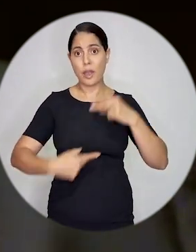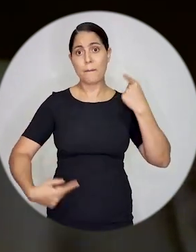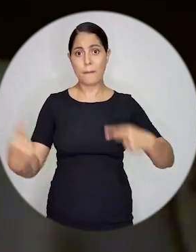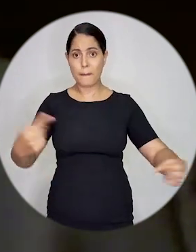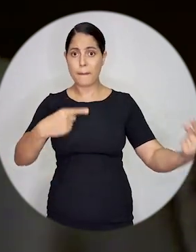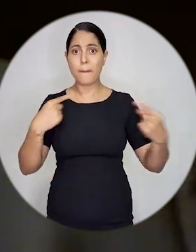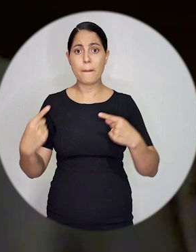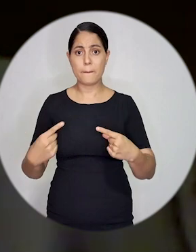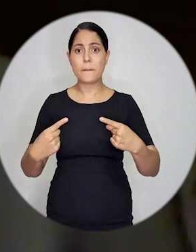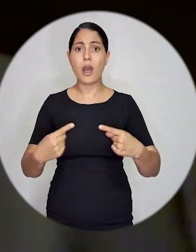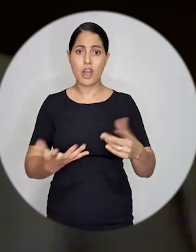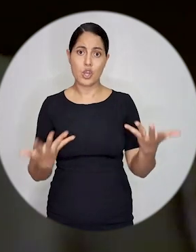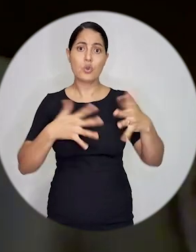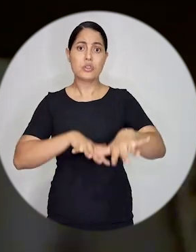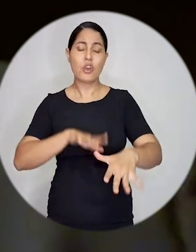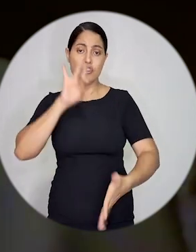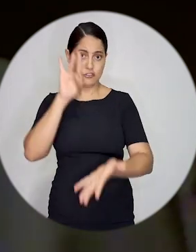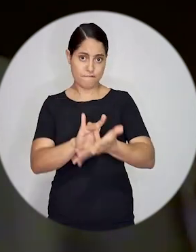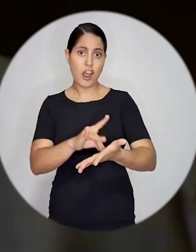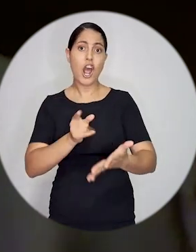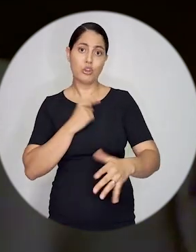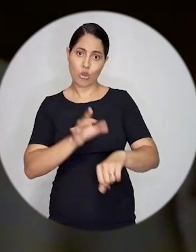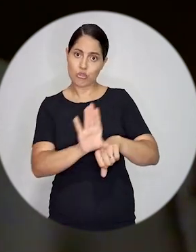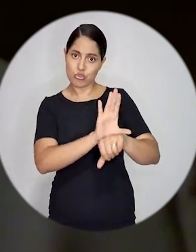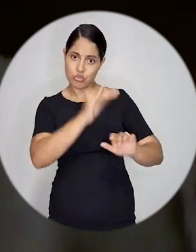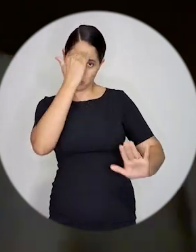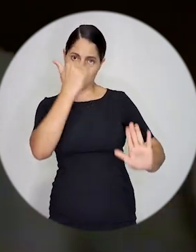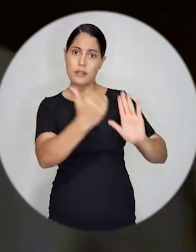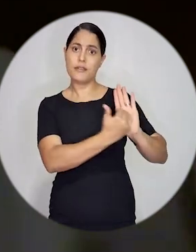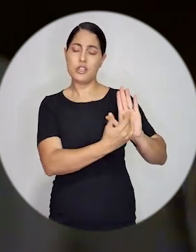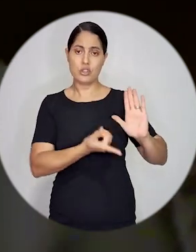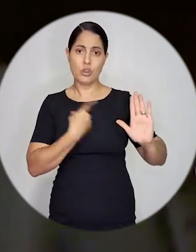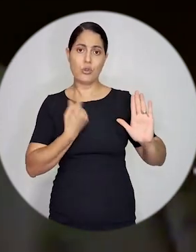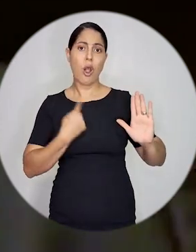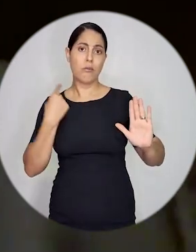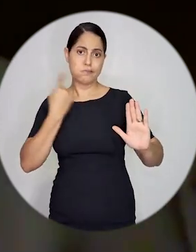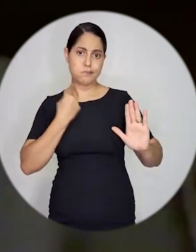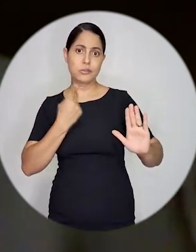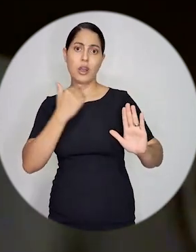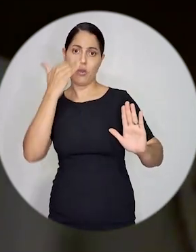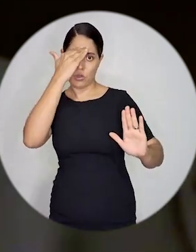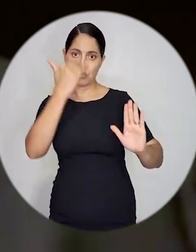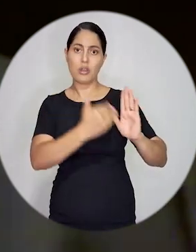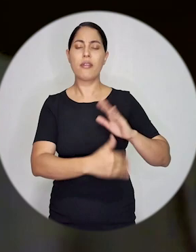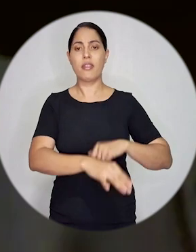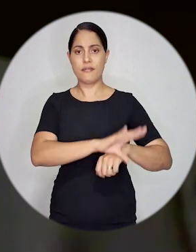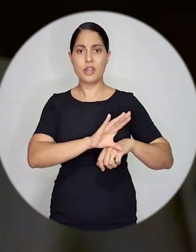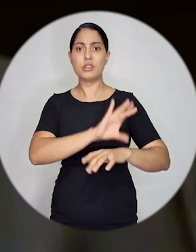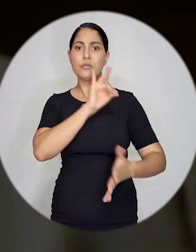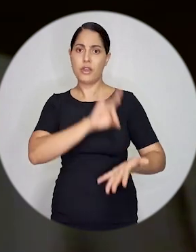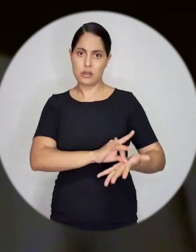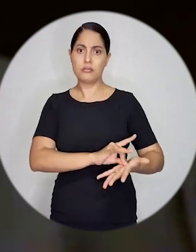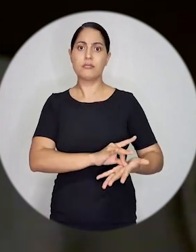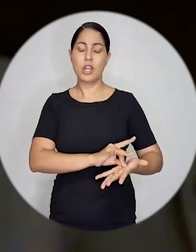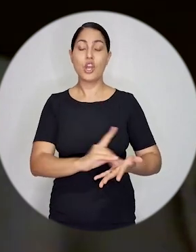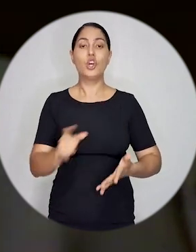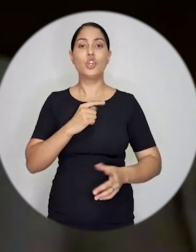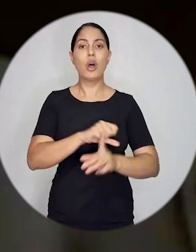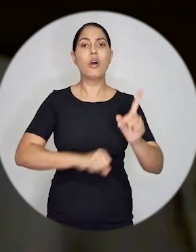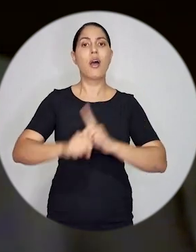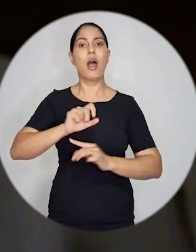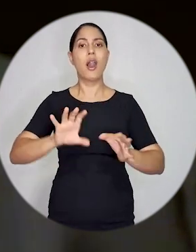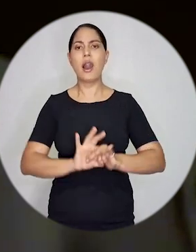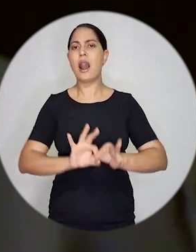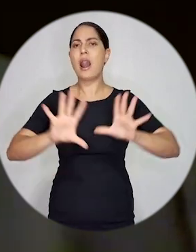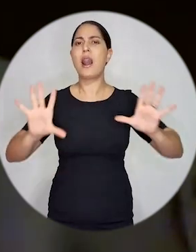política do cumprimento da promessa constitucional. Nós, na advocacia, defendemos a Constituição. Então, é um cumprimento da promessa constitucional de uma